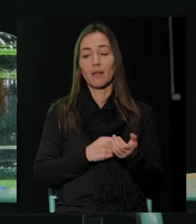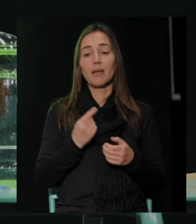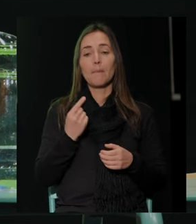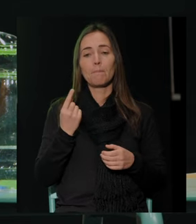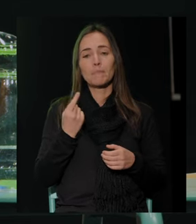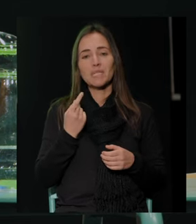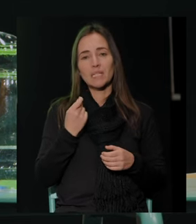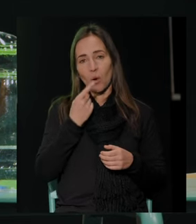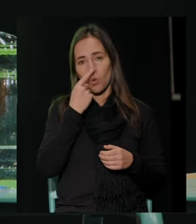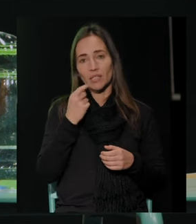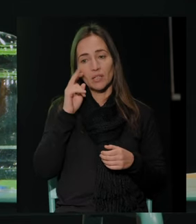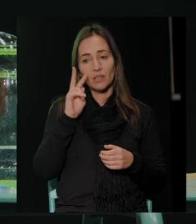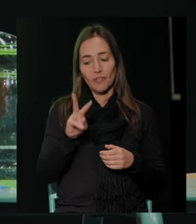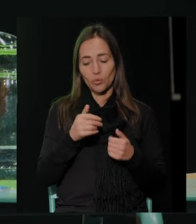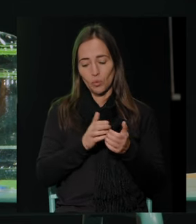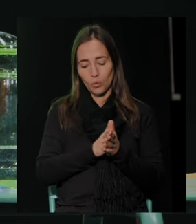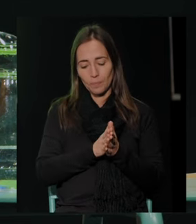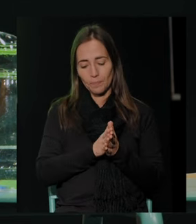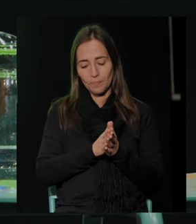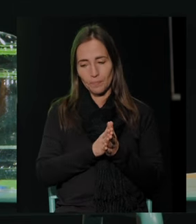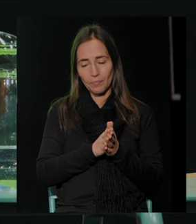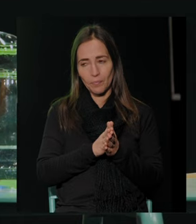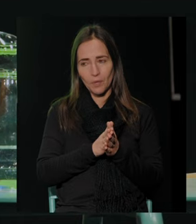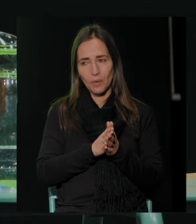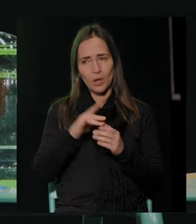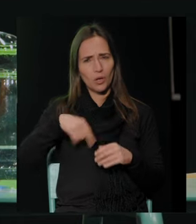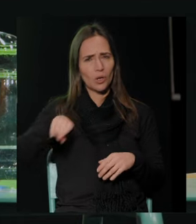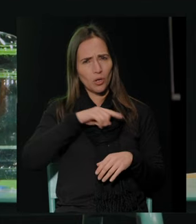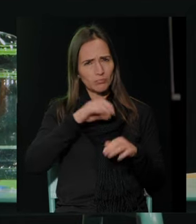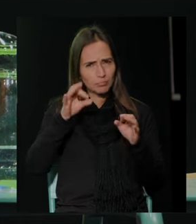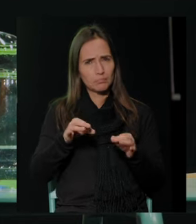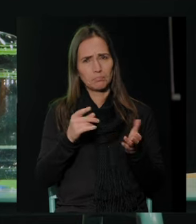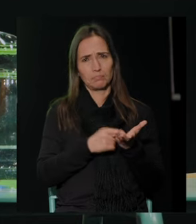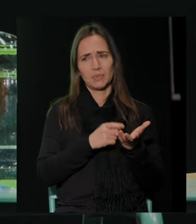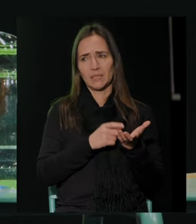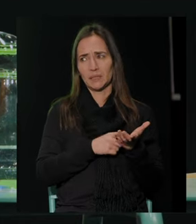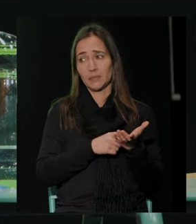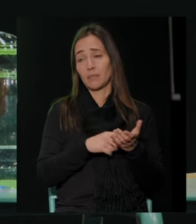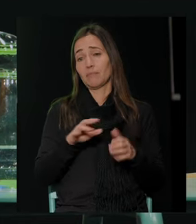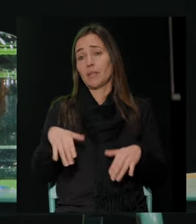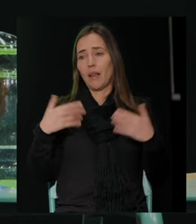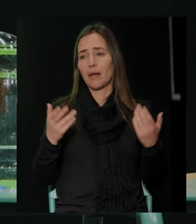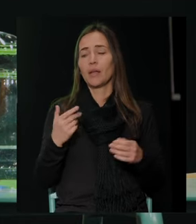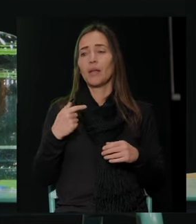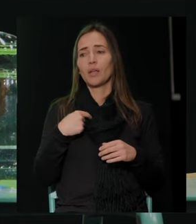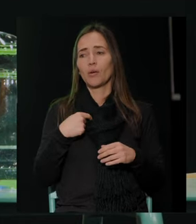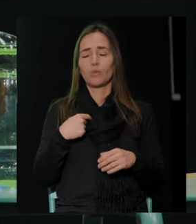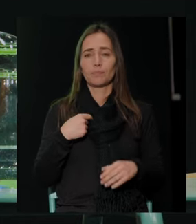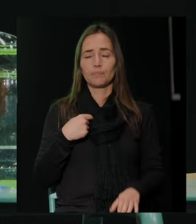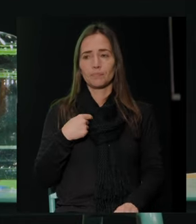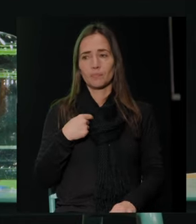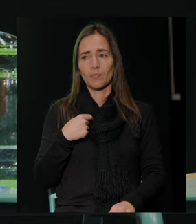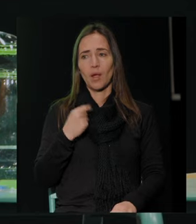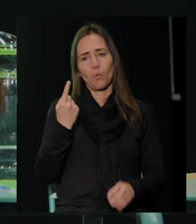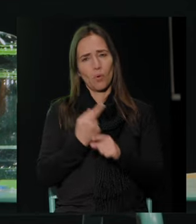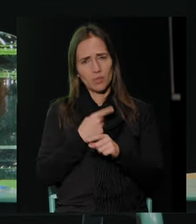coragem de olhar para o resto. Ou seja, será que precisamos mesmo de ter... Sei lá, eu não gosto... E é uma